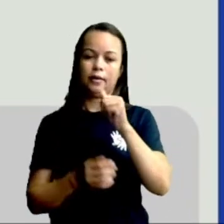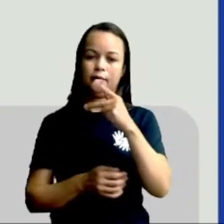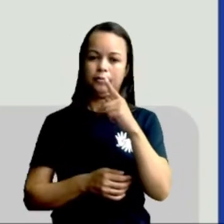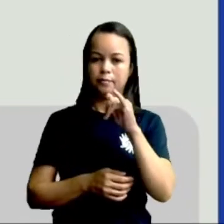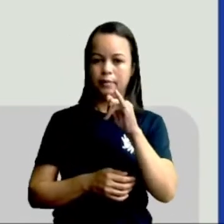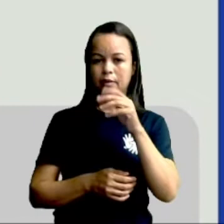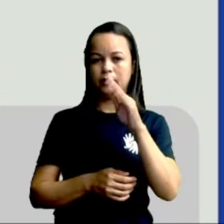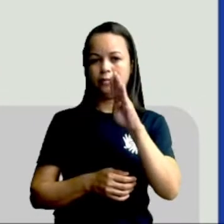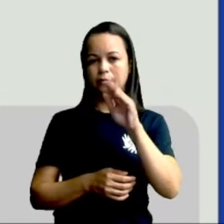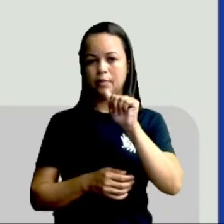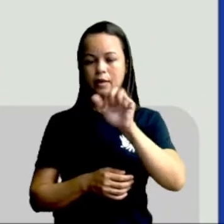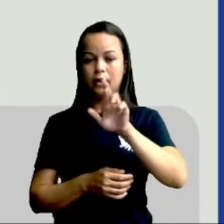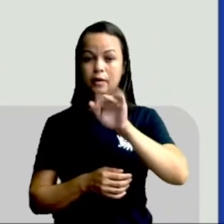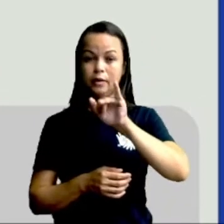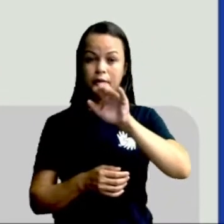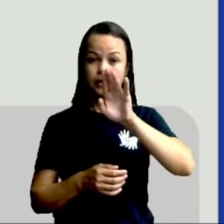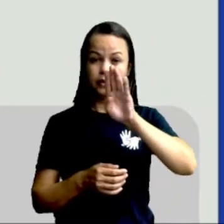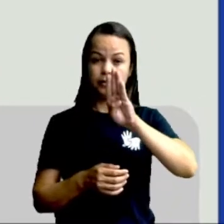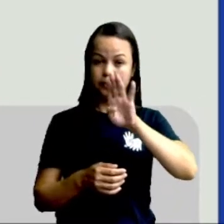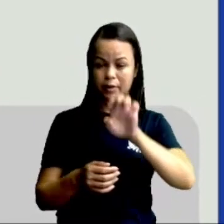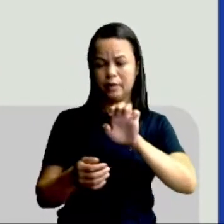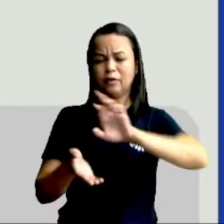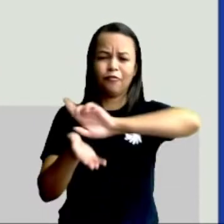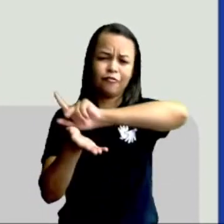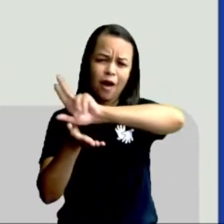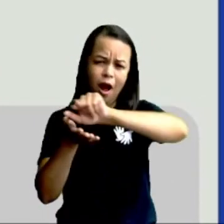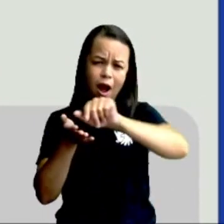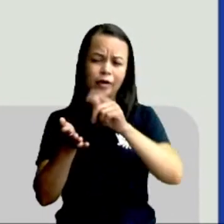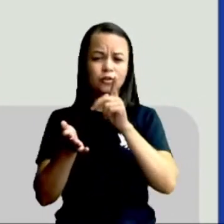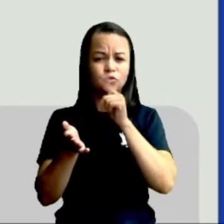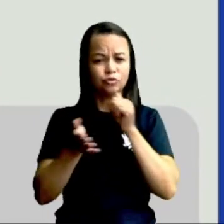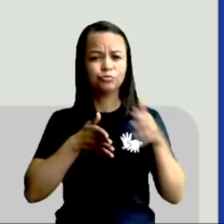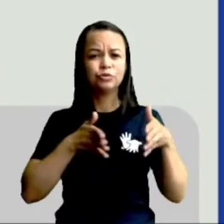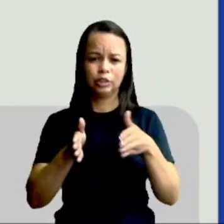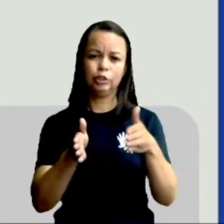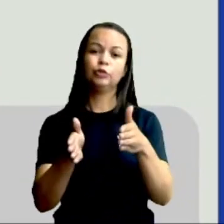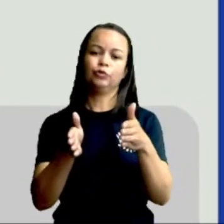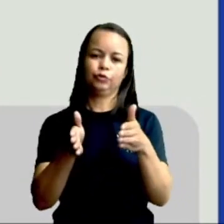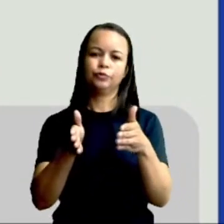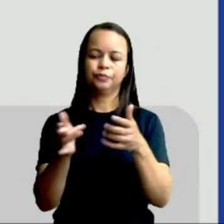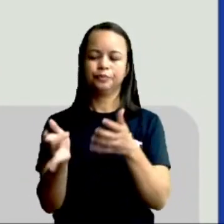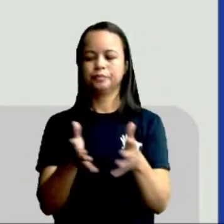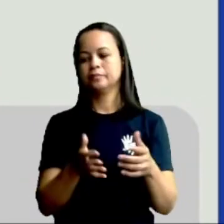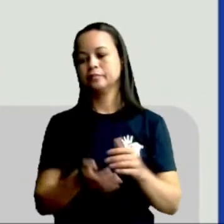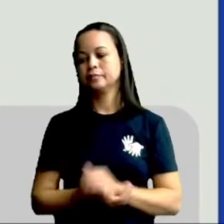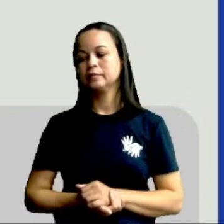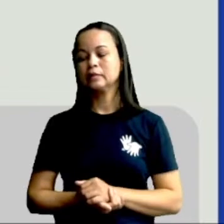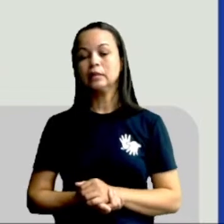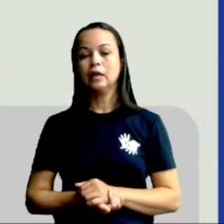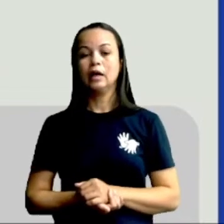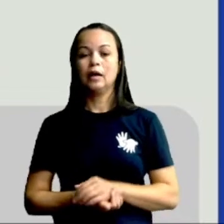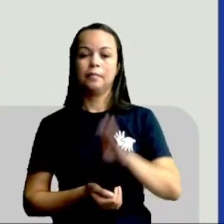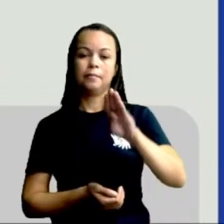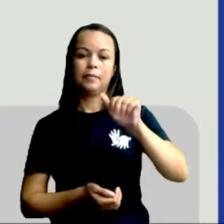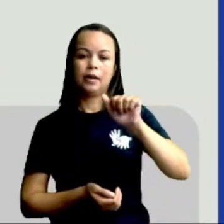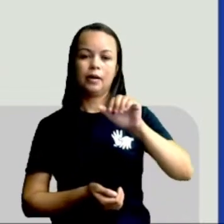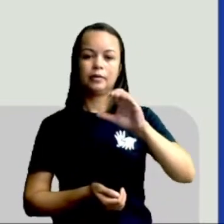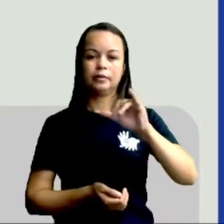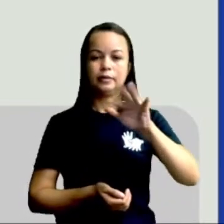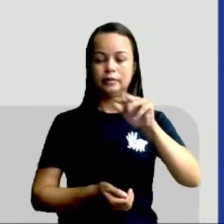Curimataú, Rio Mundaú e assim como os Rio Una. Bacia do Atlântico